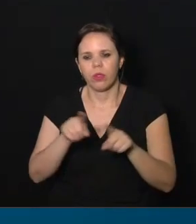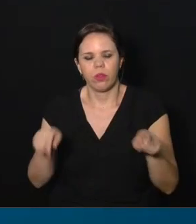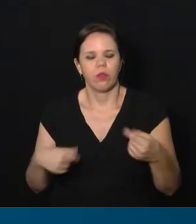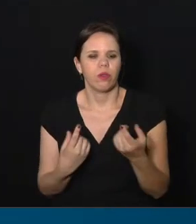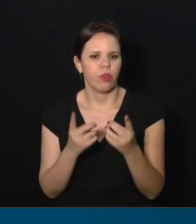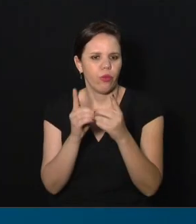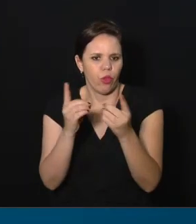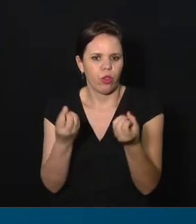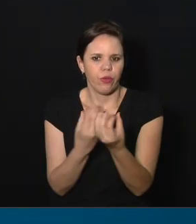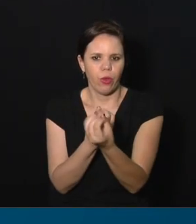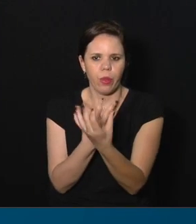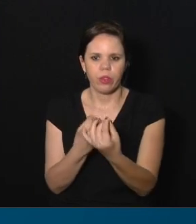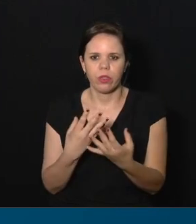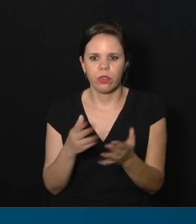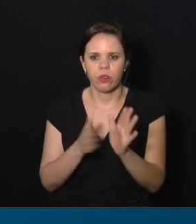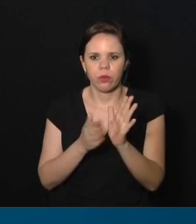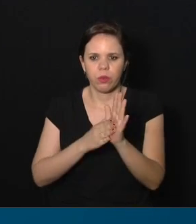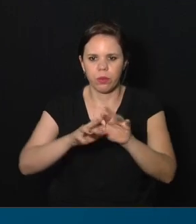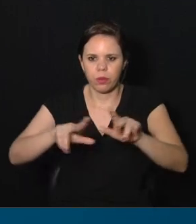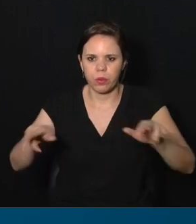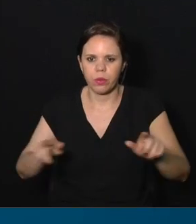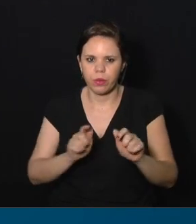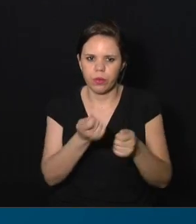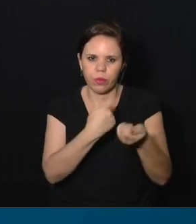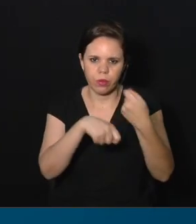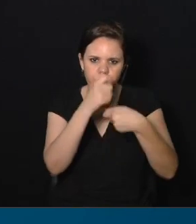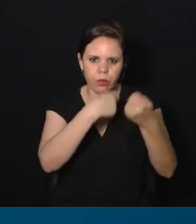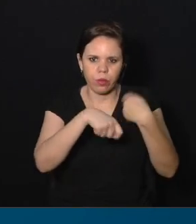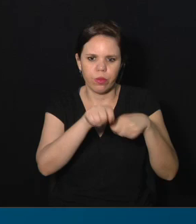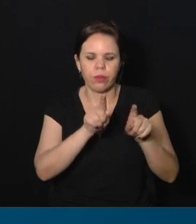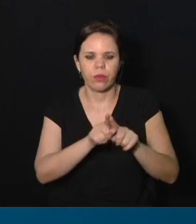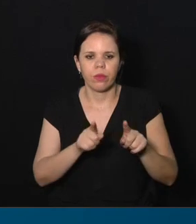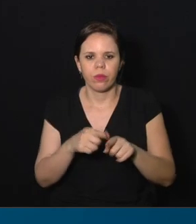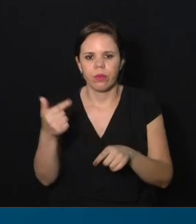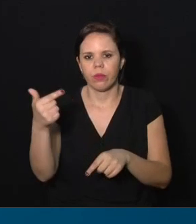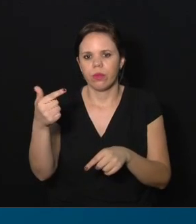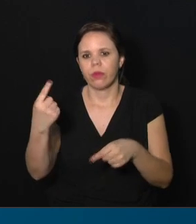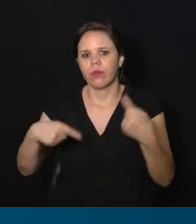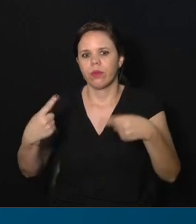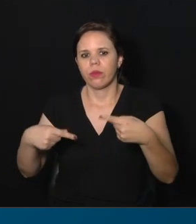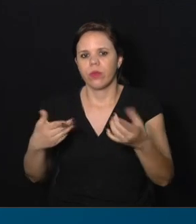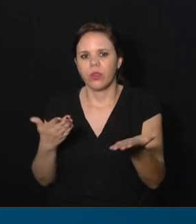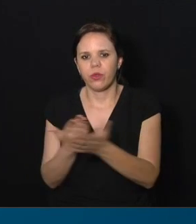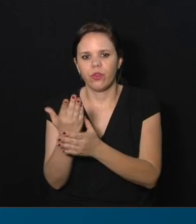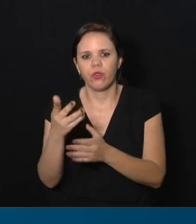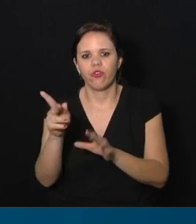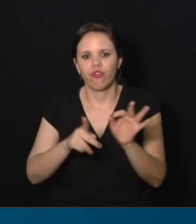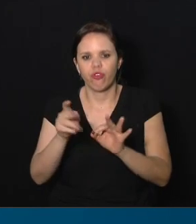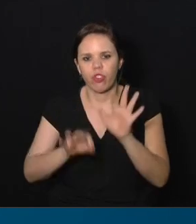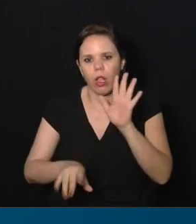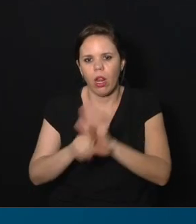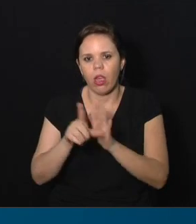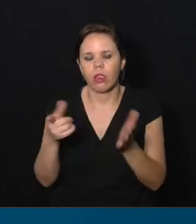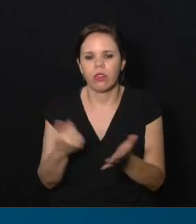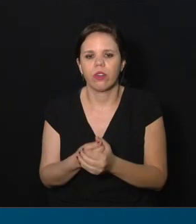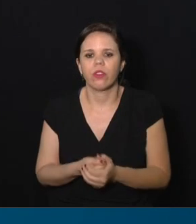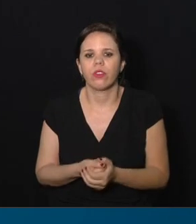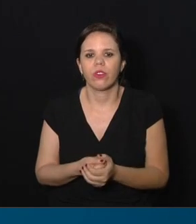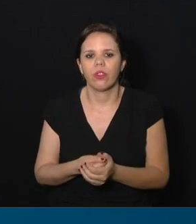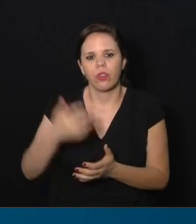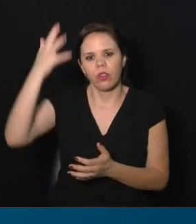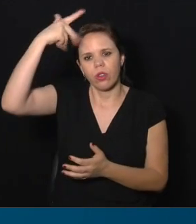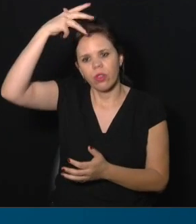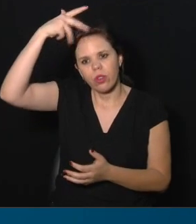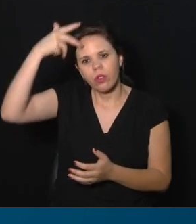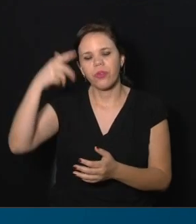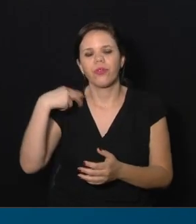prestem informações sobre suas propostas de gestão. Em segunda discussão, foi aprovado o projeto de lei de autoria do vereador Rodrigo da